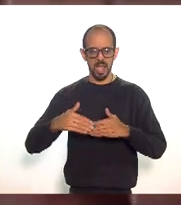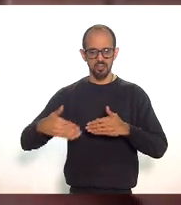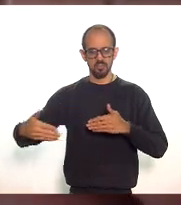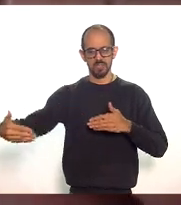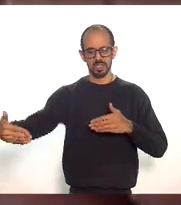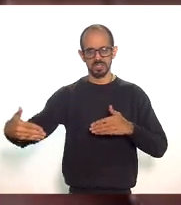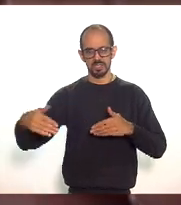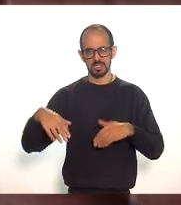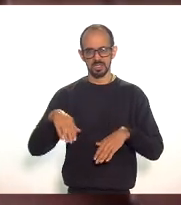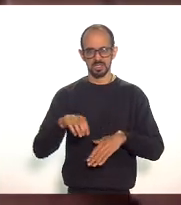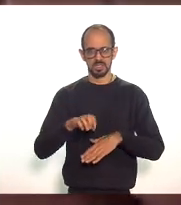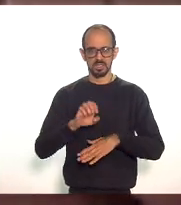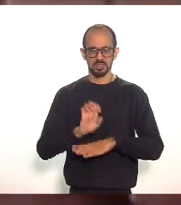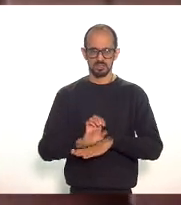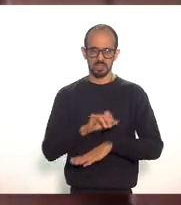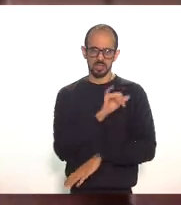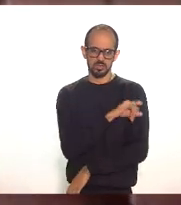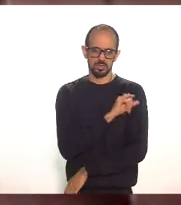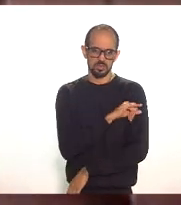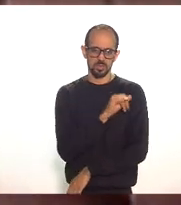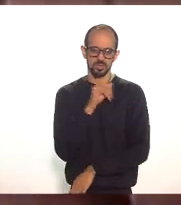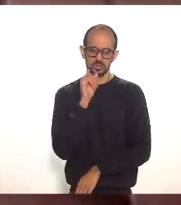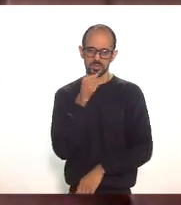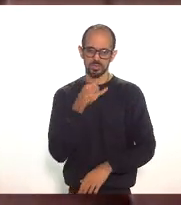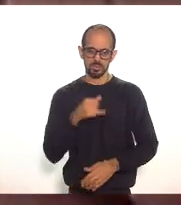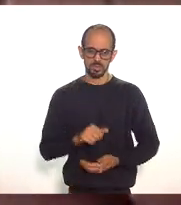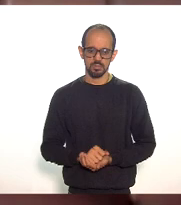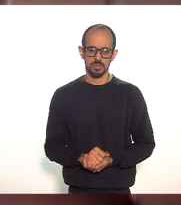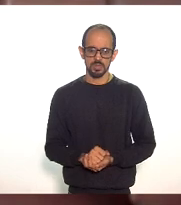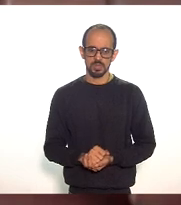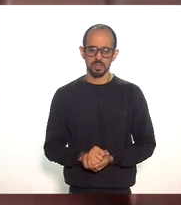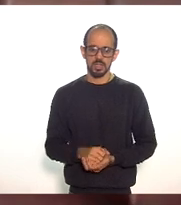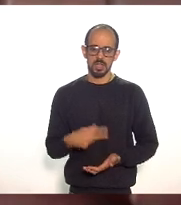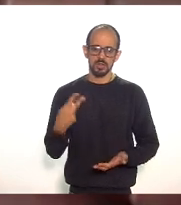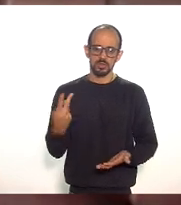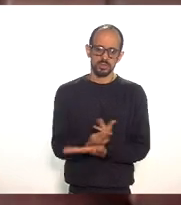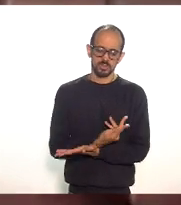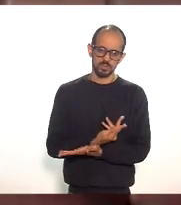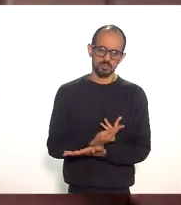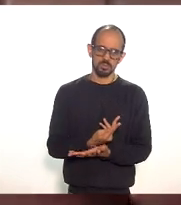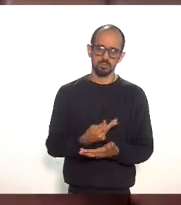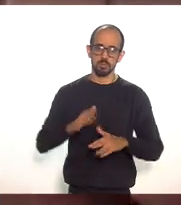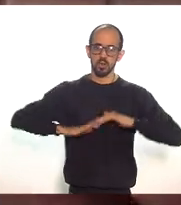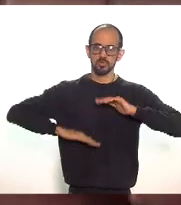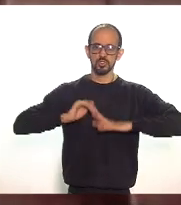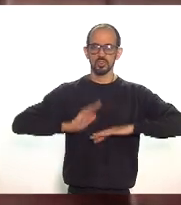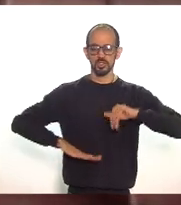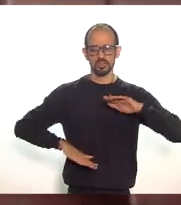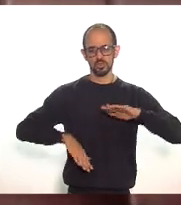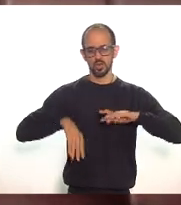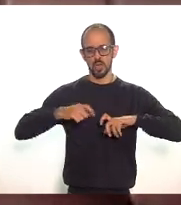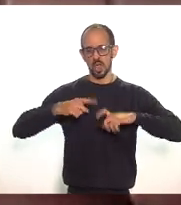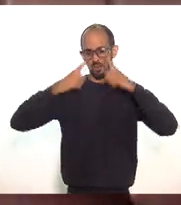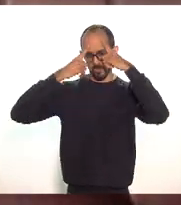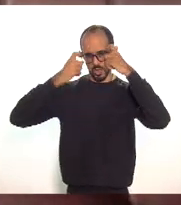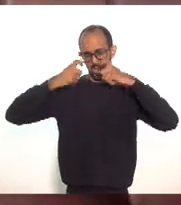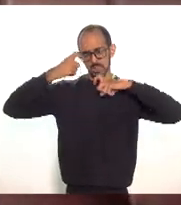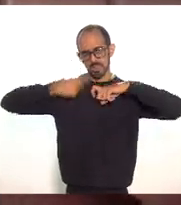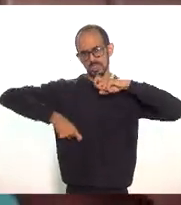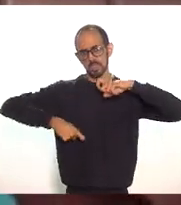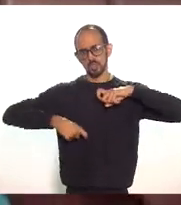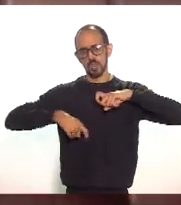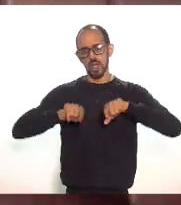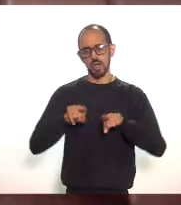infelizmente. Profissionalizou e institucionalizou a barbárie da tortura, a violência sexual, já dita aqui, contra mulheres